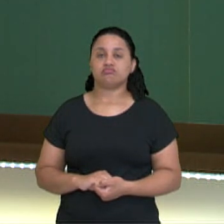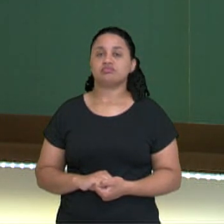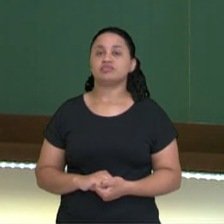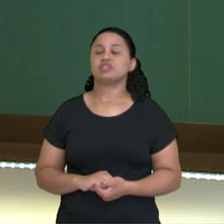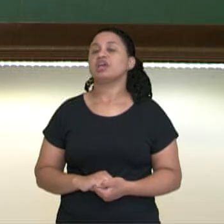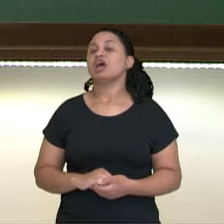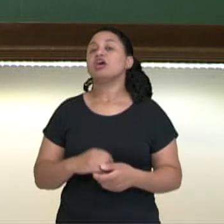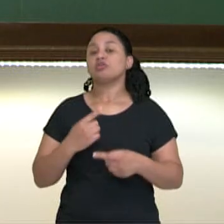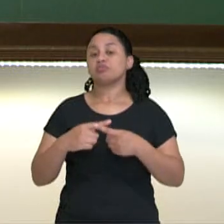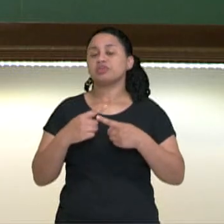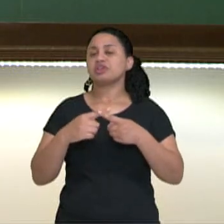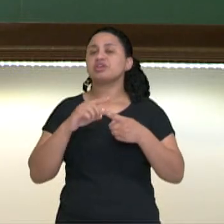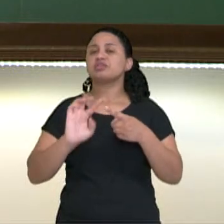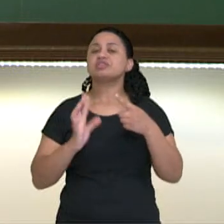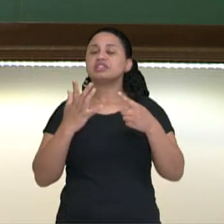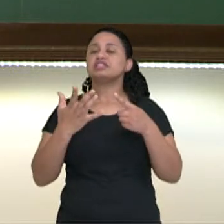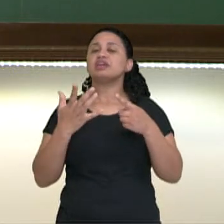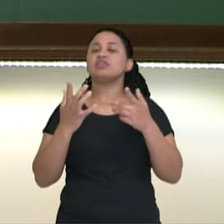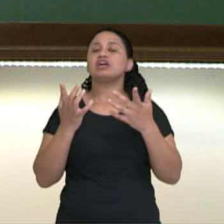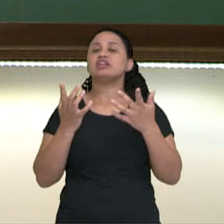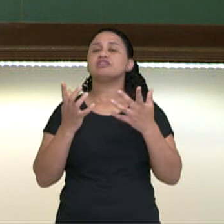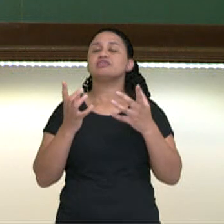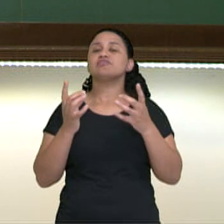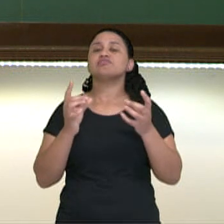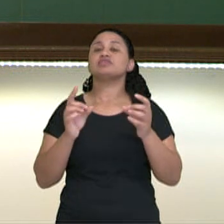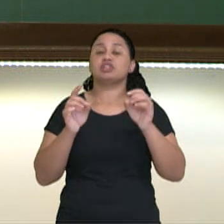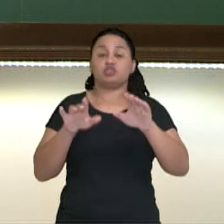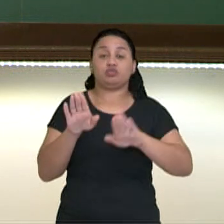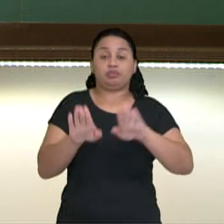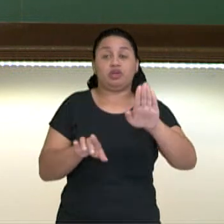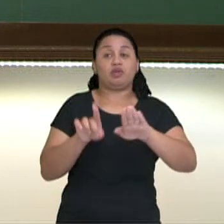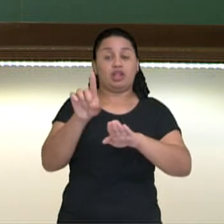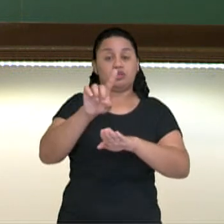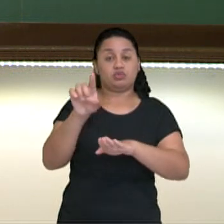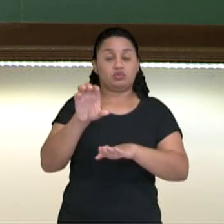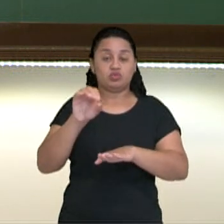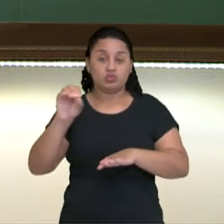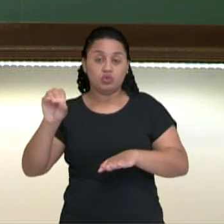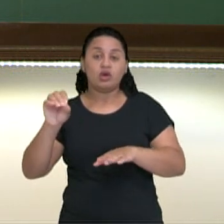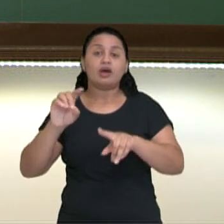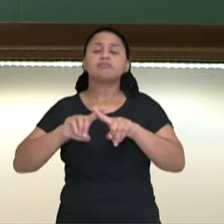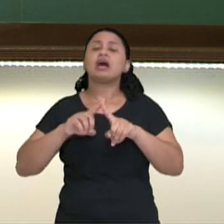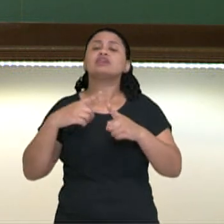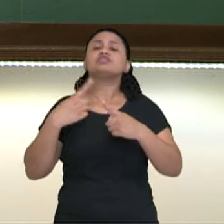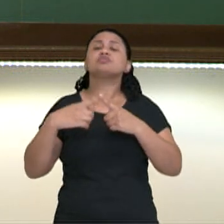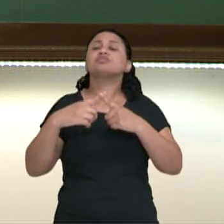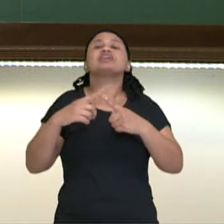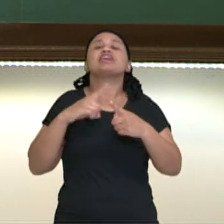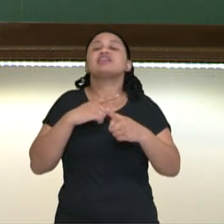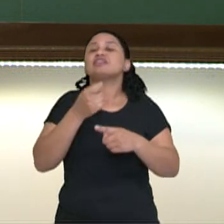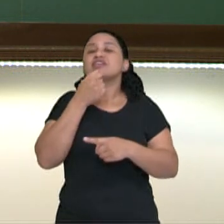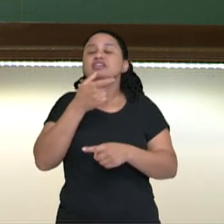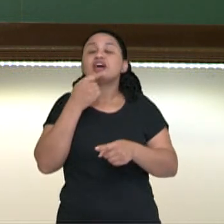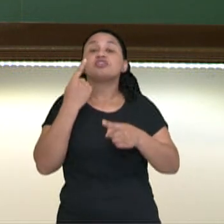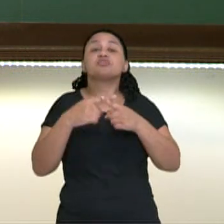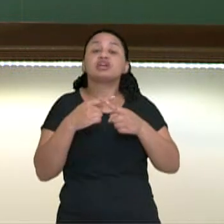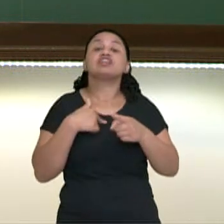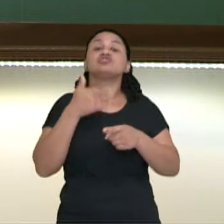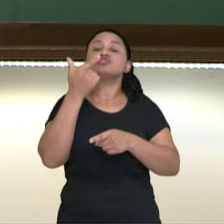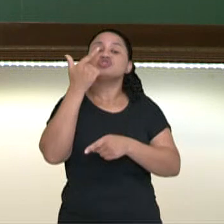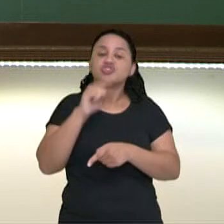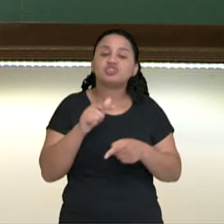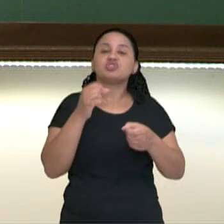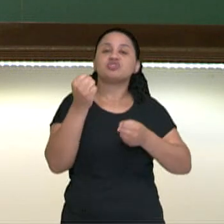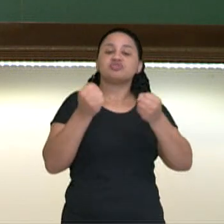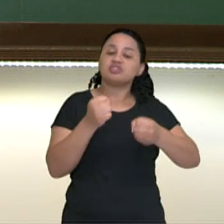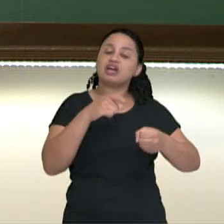realmente, ele deixou o pinguim no zoológico, mas a quebra da expectativa veio quando ele apareceu novamente no